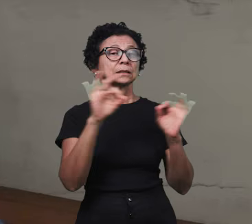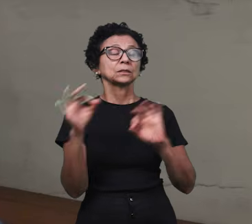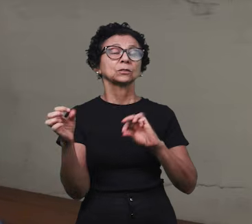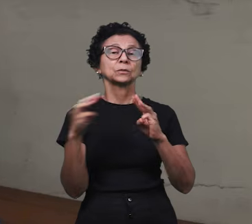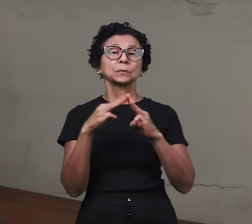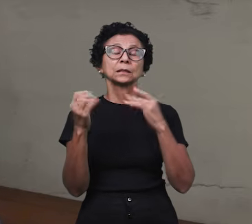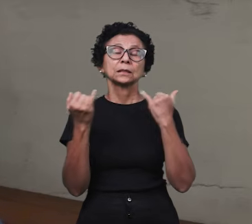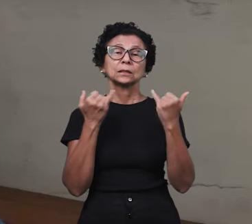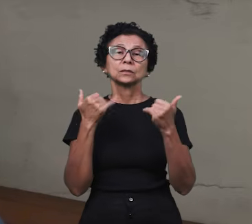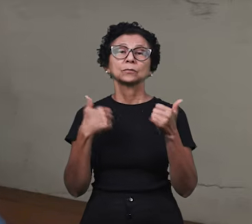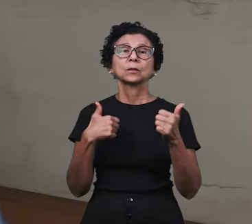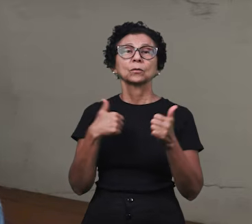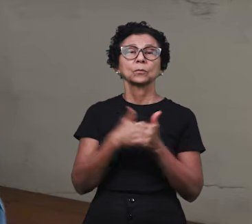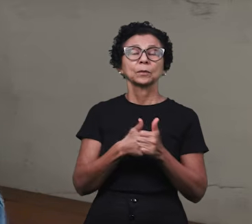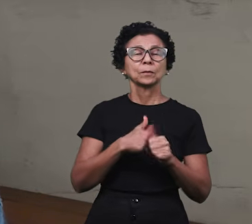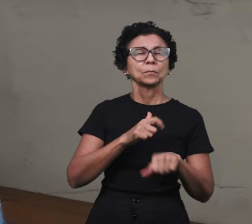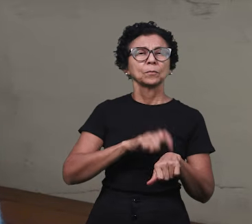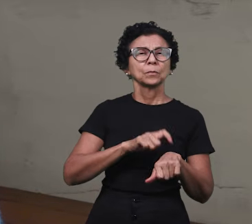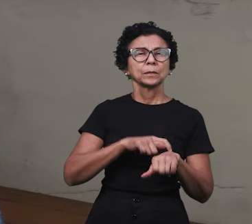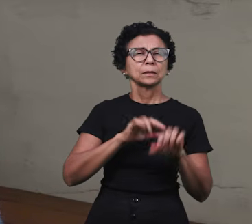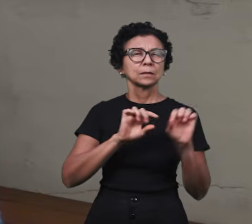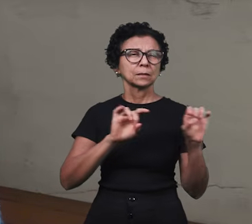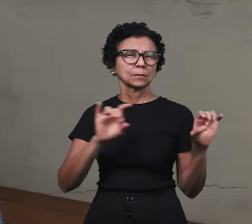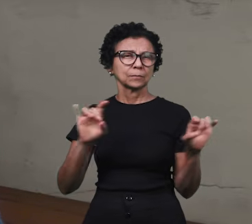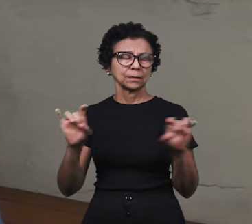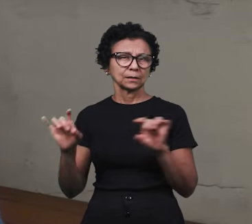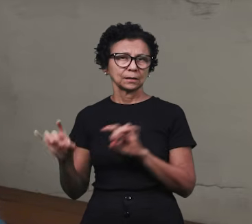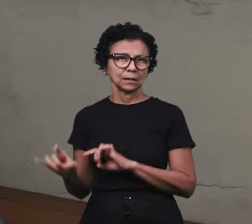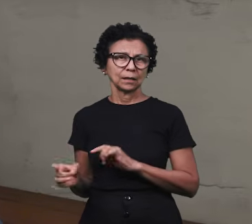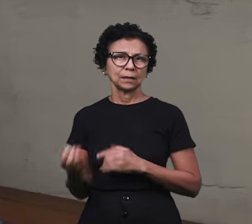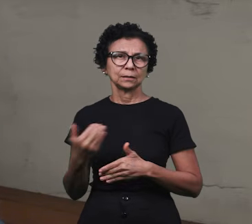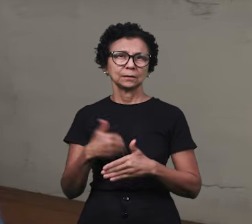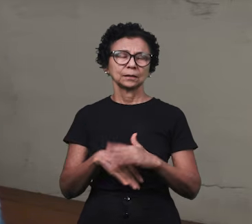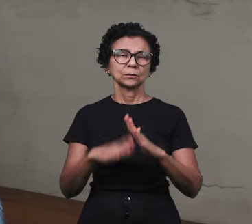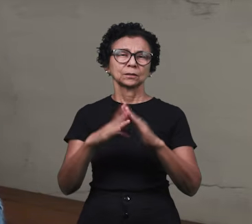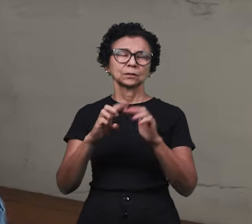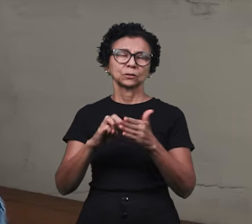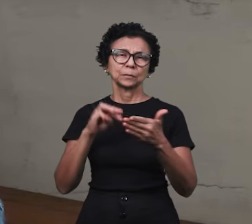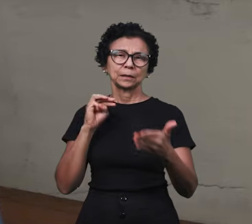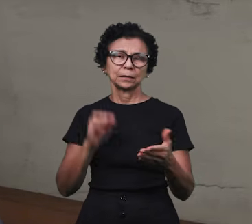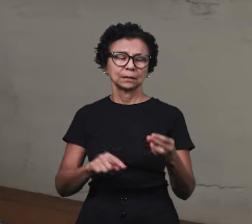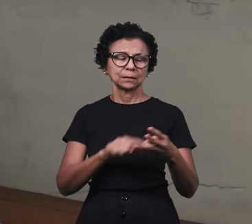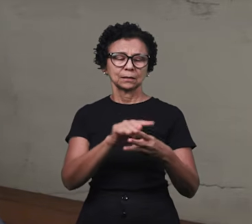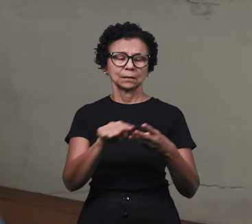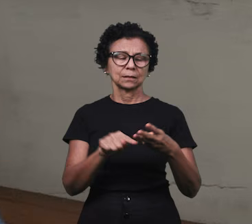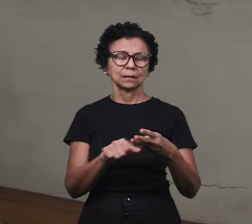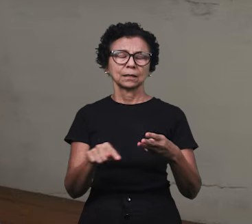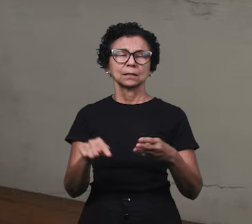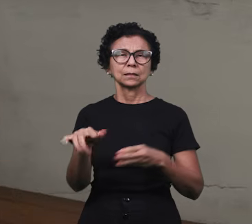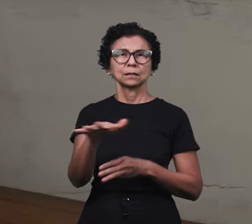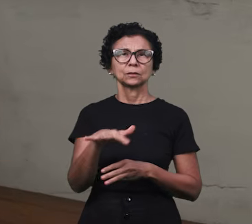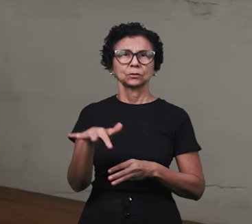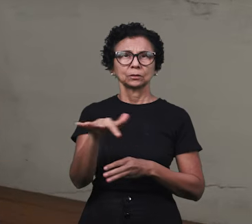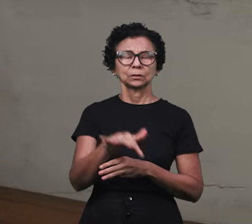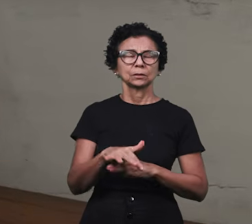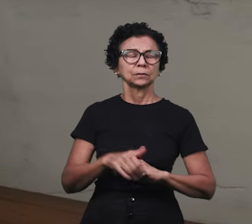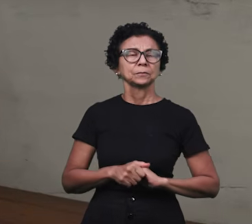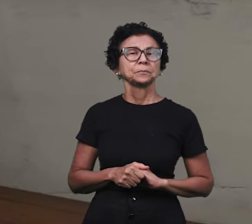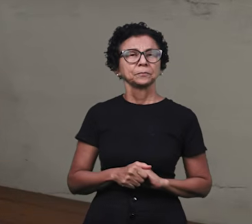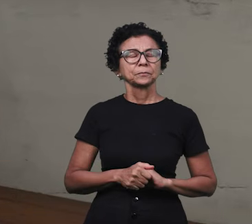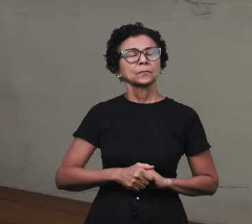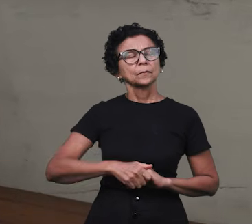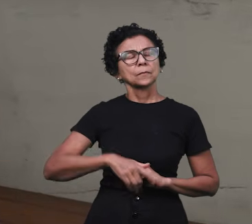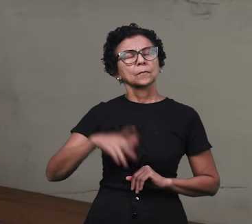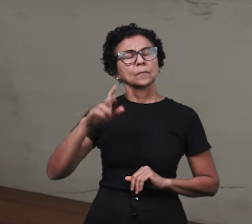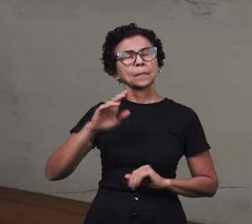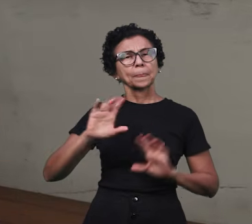conosco no Manaim News. Hoje vamos acompanhar momentos especiais vividos nas igrejas da Serra e Vitória e também registros da